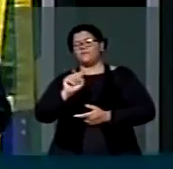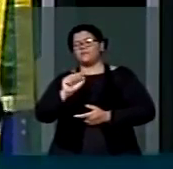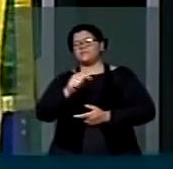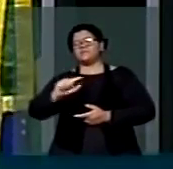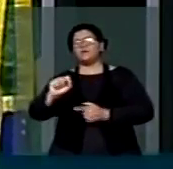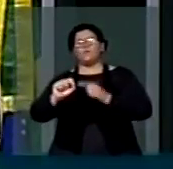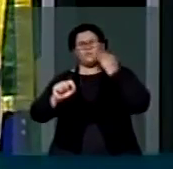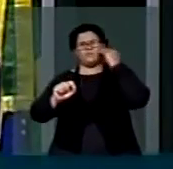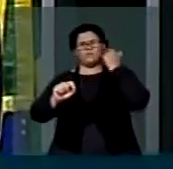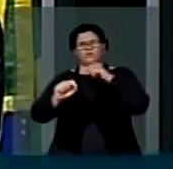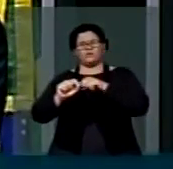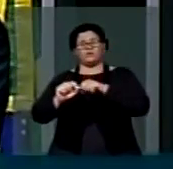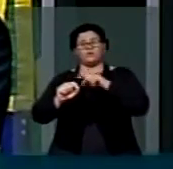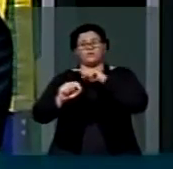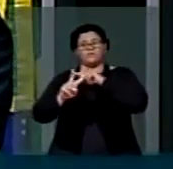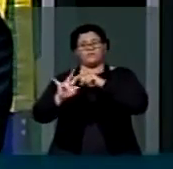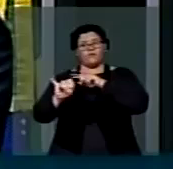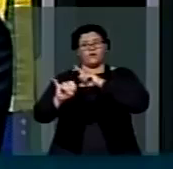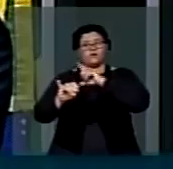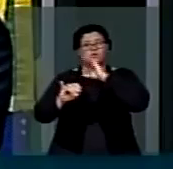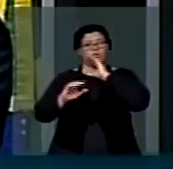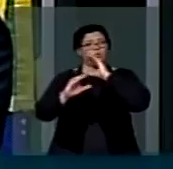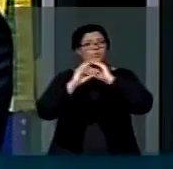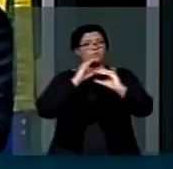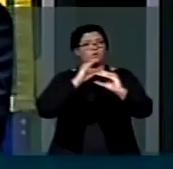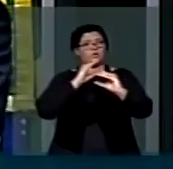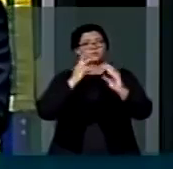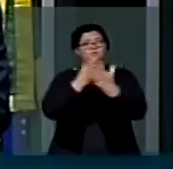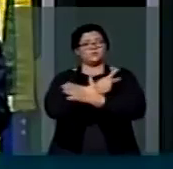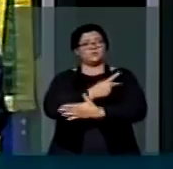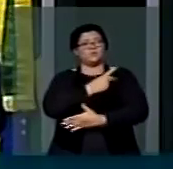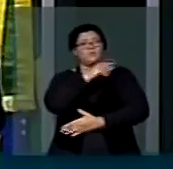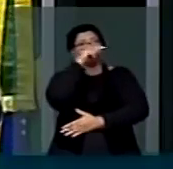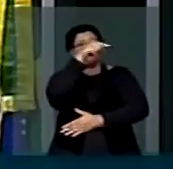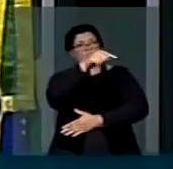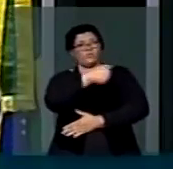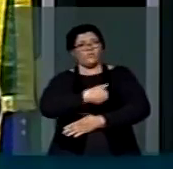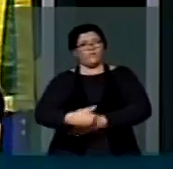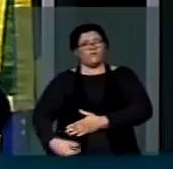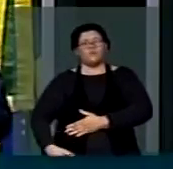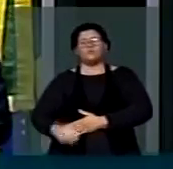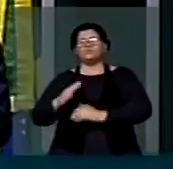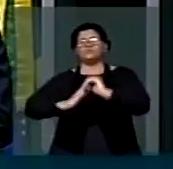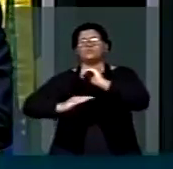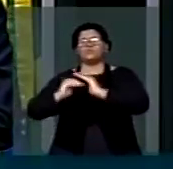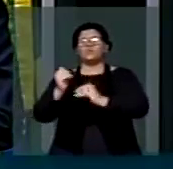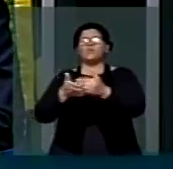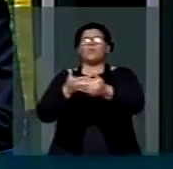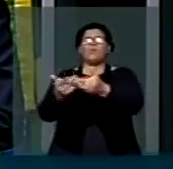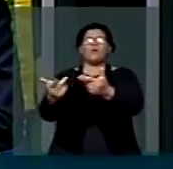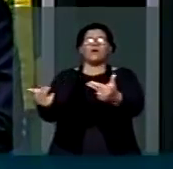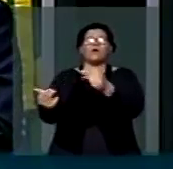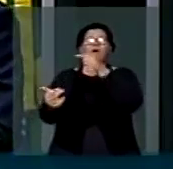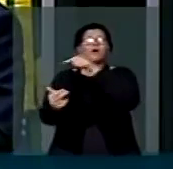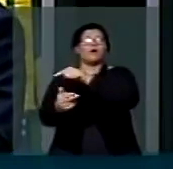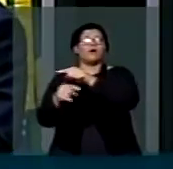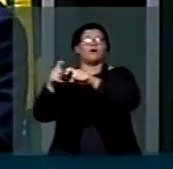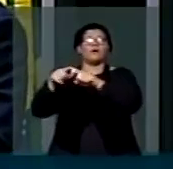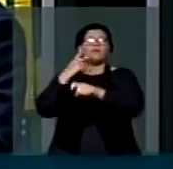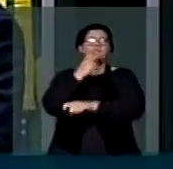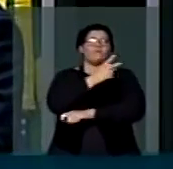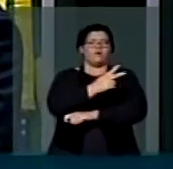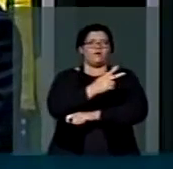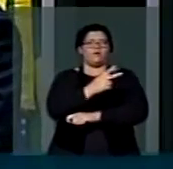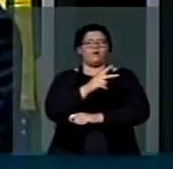qualquer ato que ocorra naquela cidade. Há um impedimento de